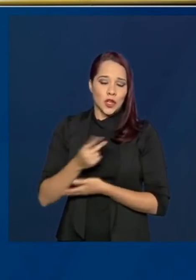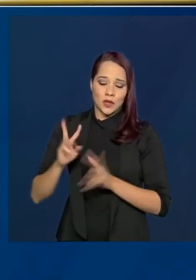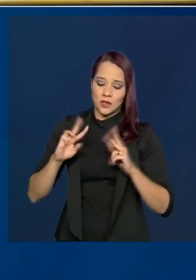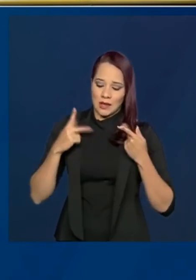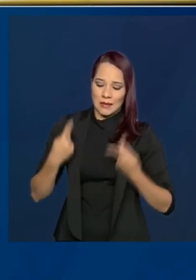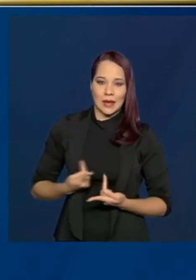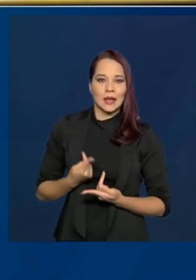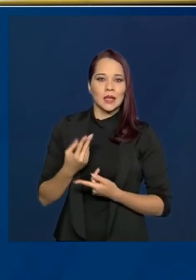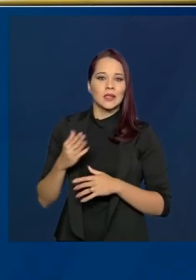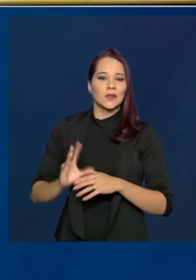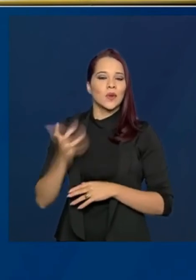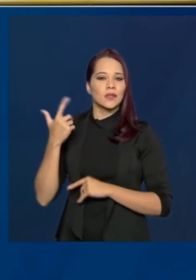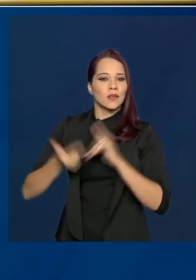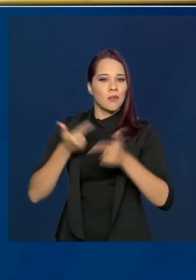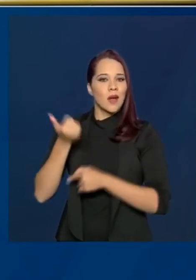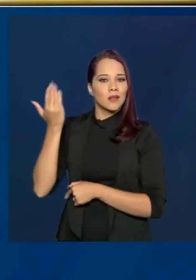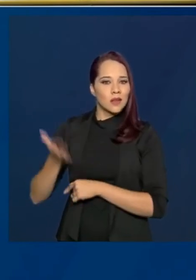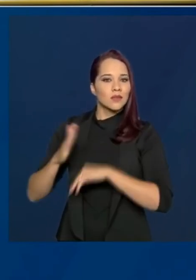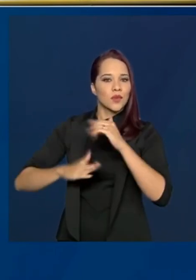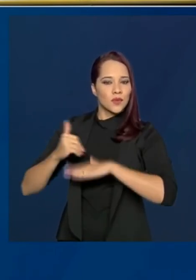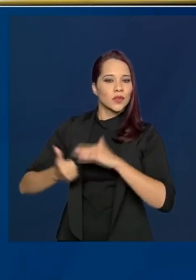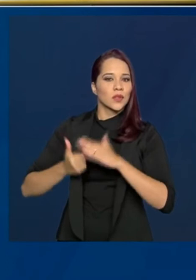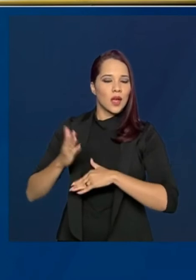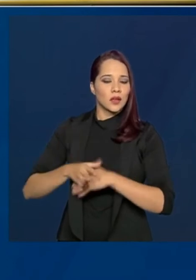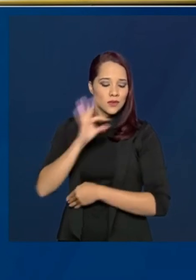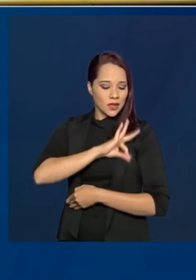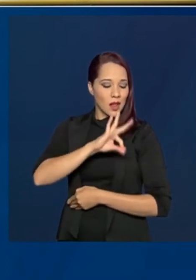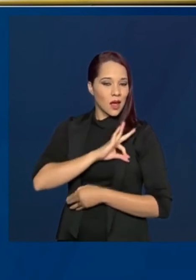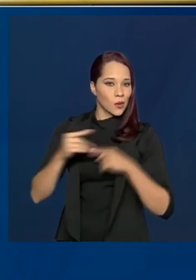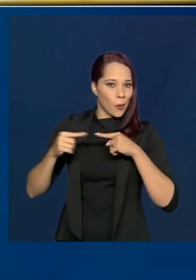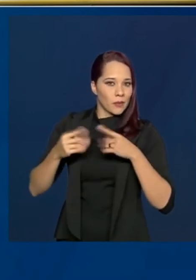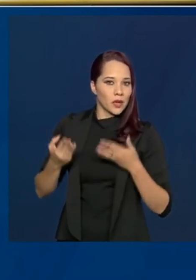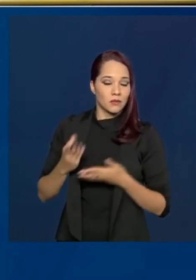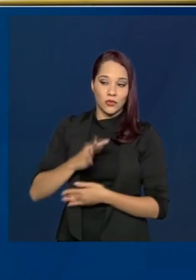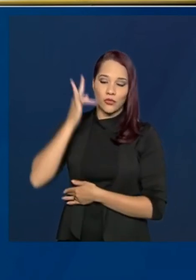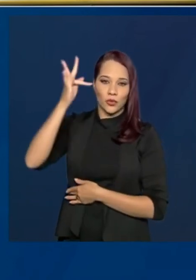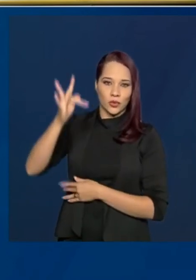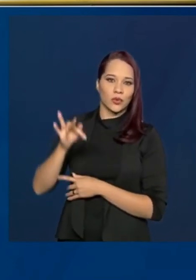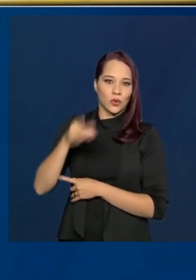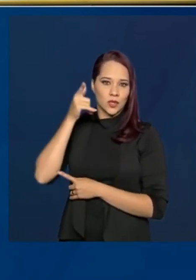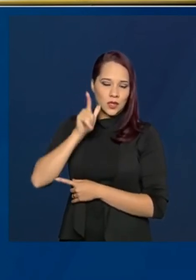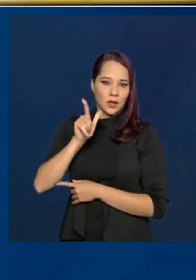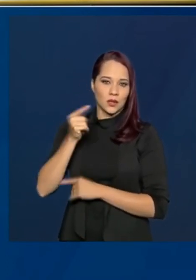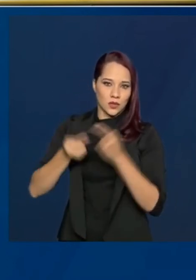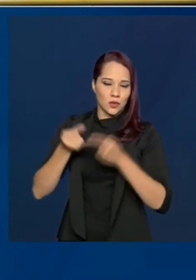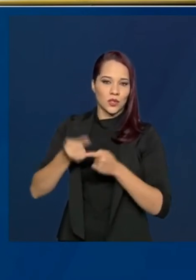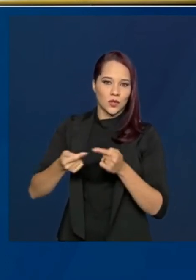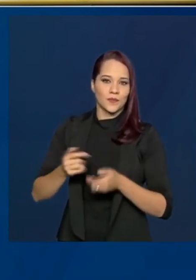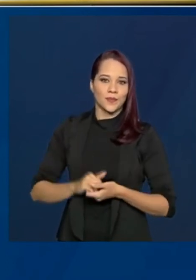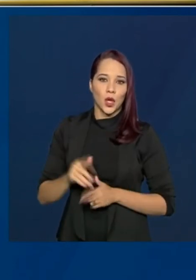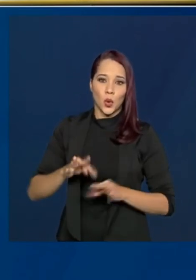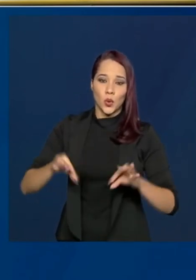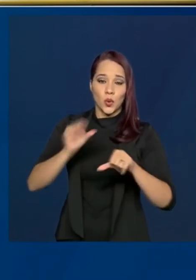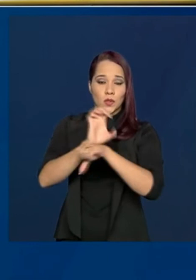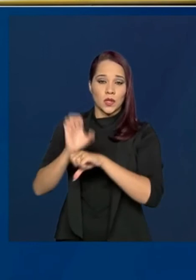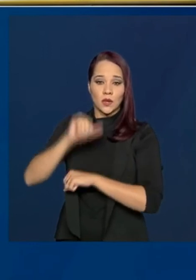humanos e a situação de trabalho desses profissionais em relação às suas remunerações, para que no futuro próximo a gente possa discutir isso com todos os